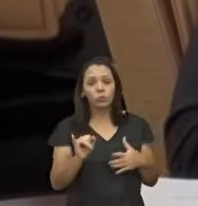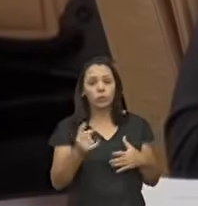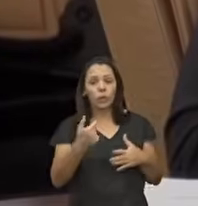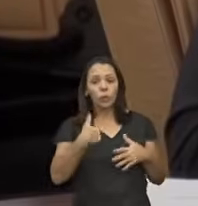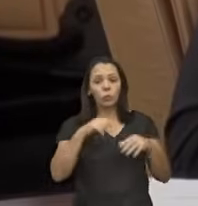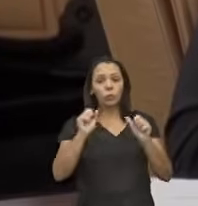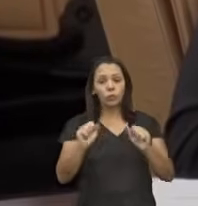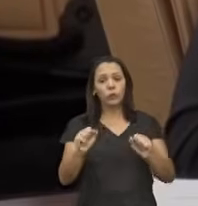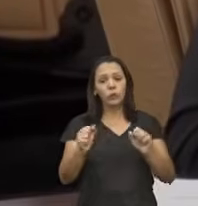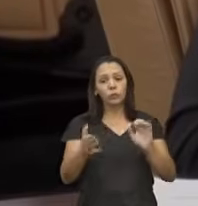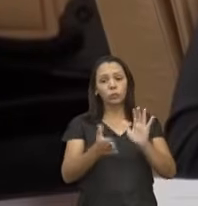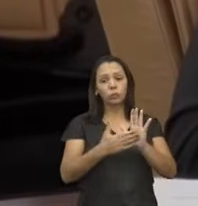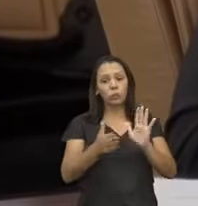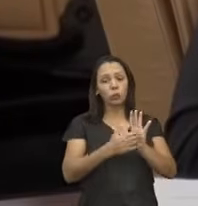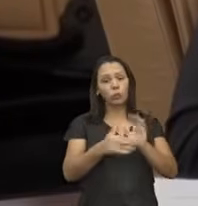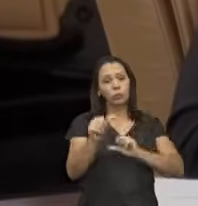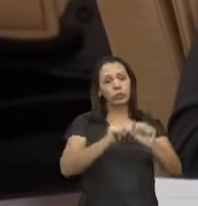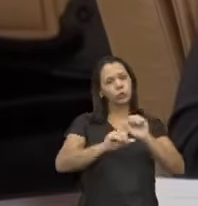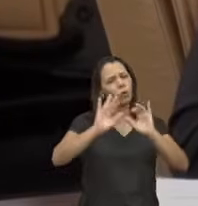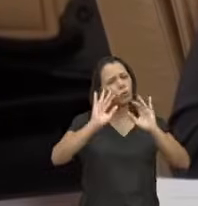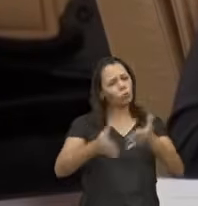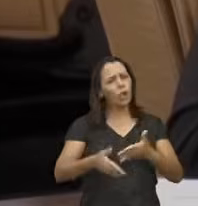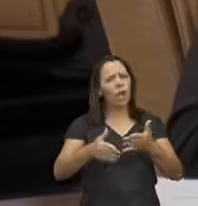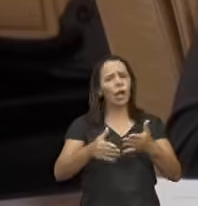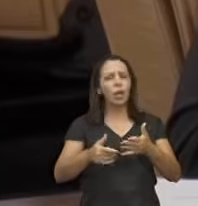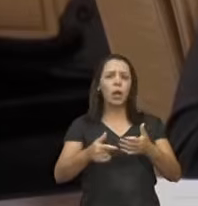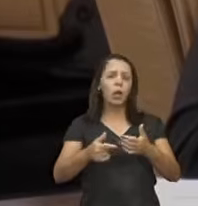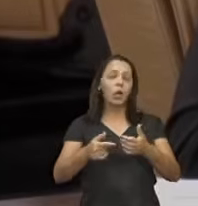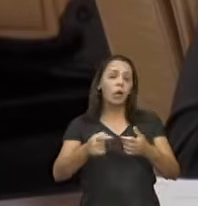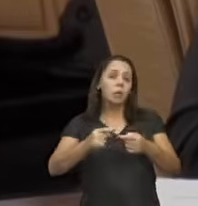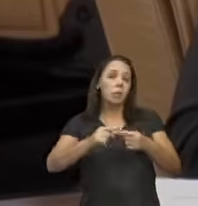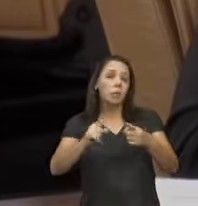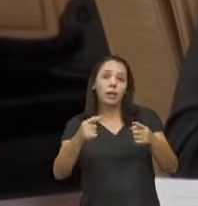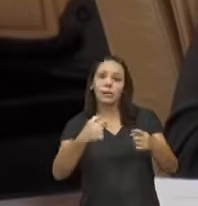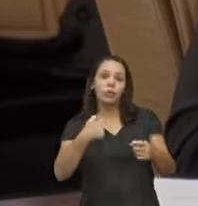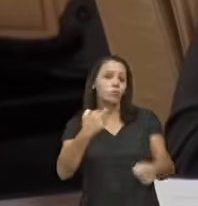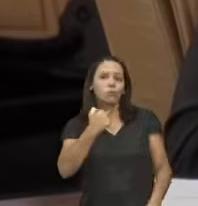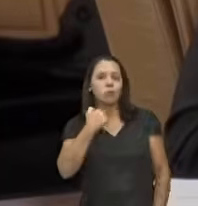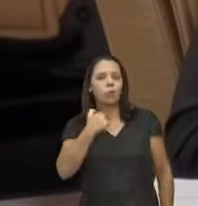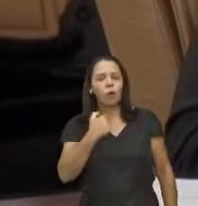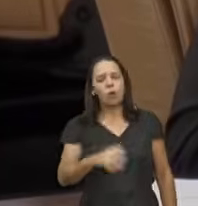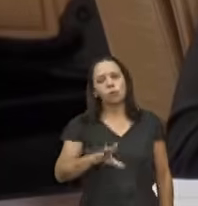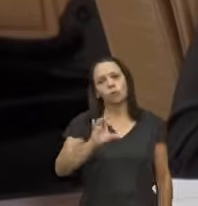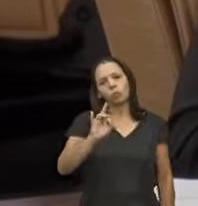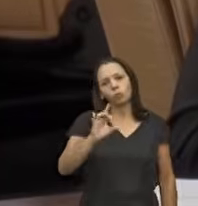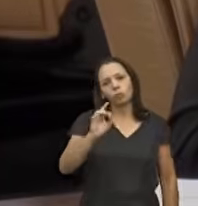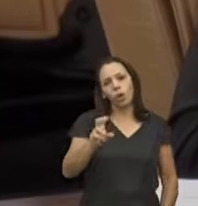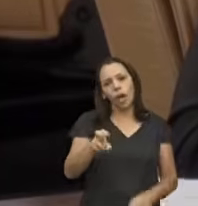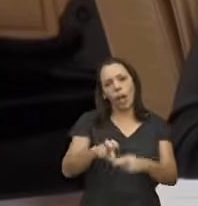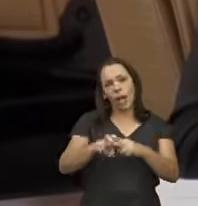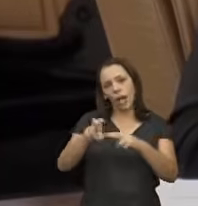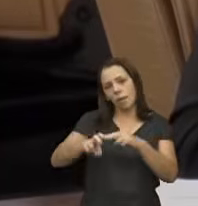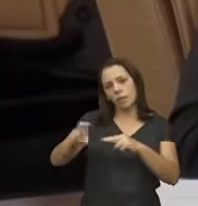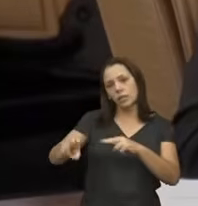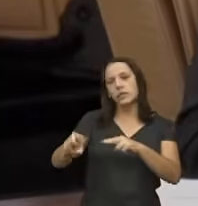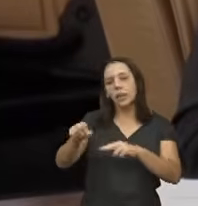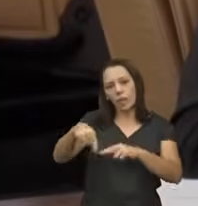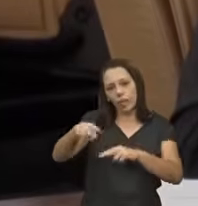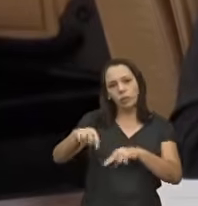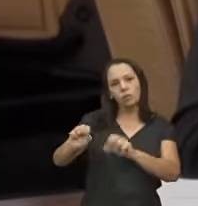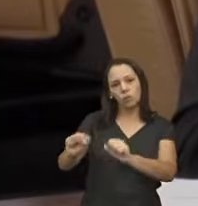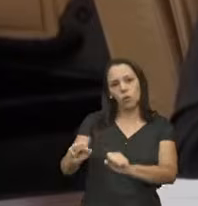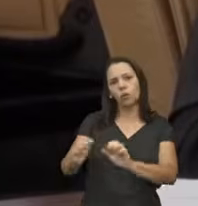para propor esse tipo de alteração, eu já teria proposto, mas eu não tenho. As únicas pessoas que podem propor esse tipo de coisa é a mesa diretora. Então, eu